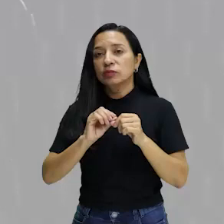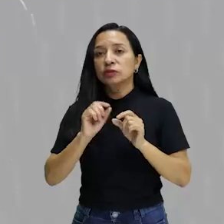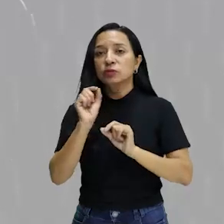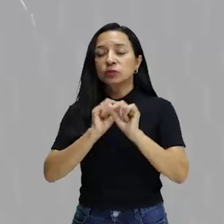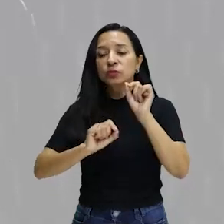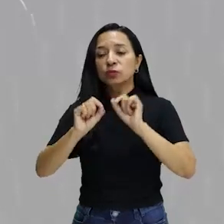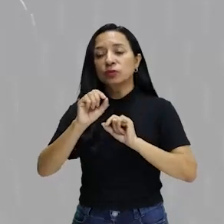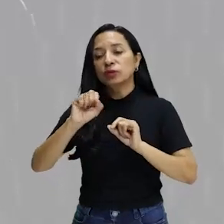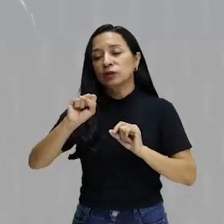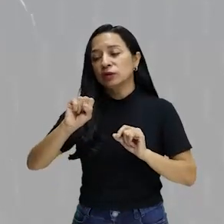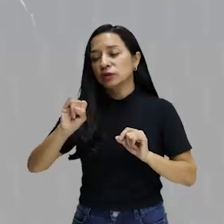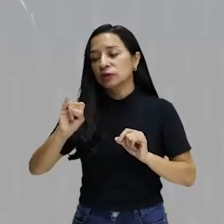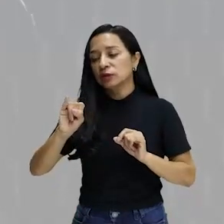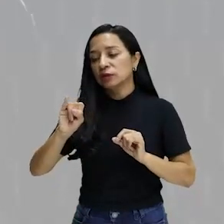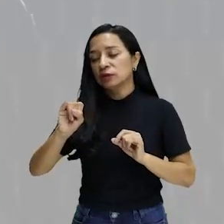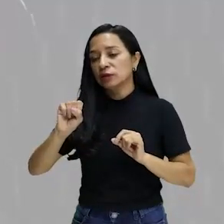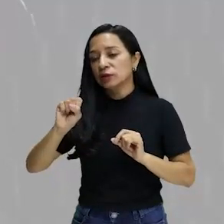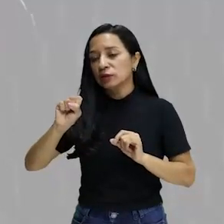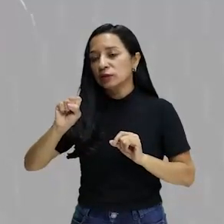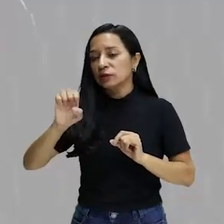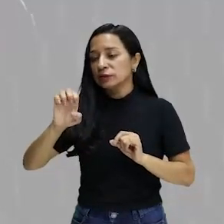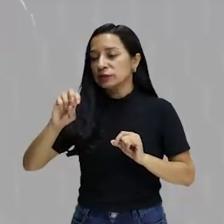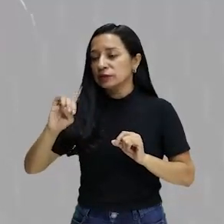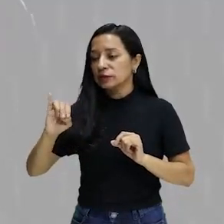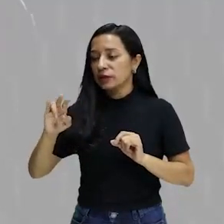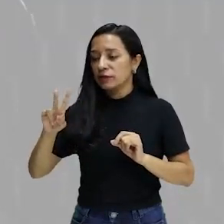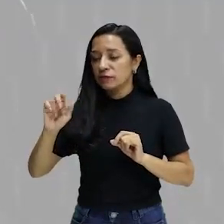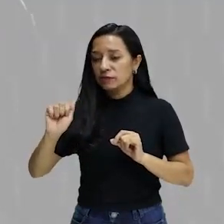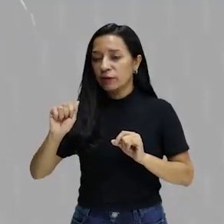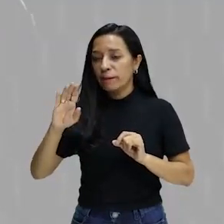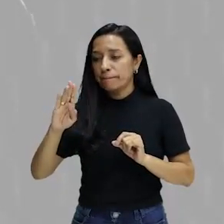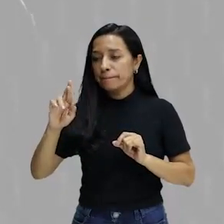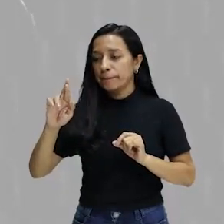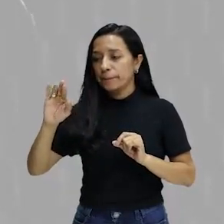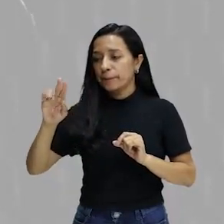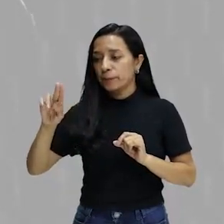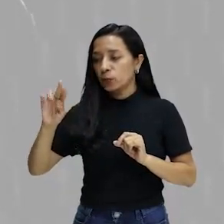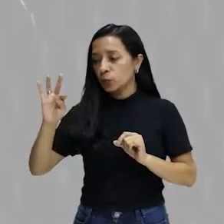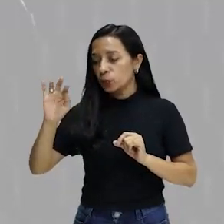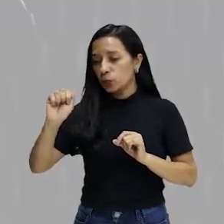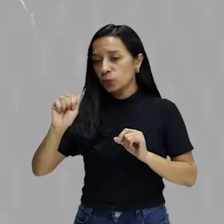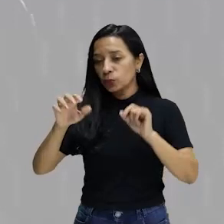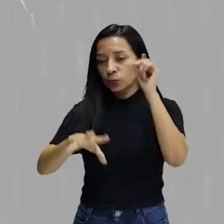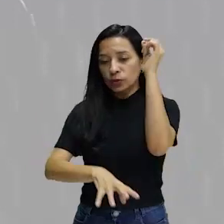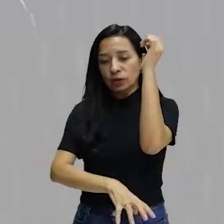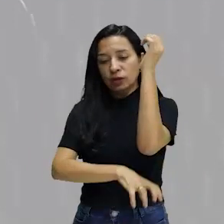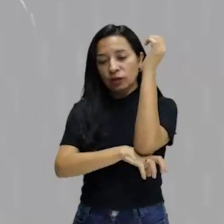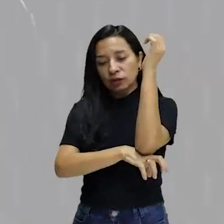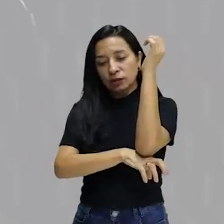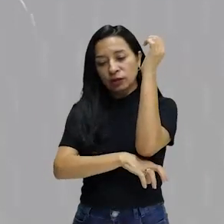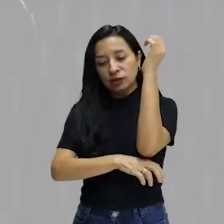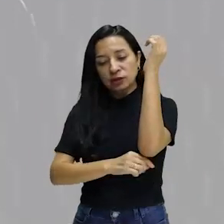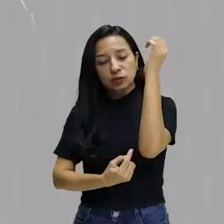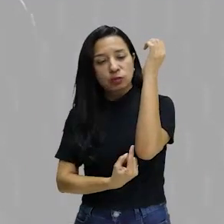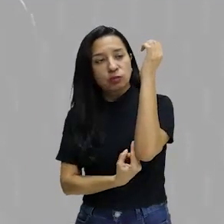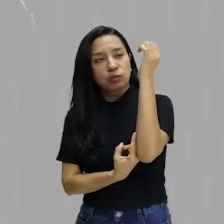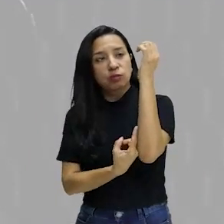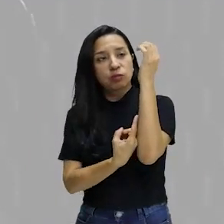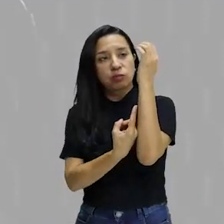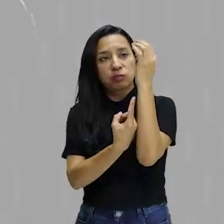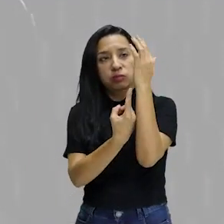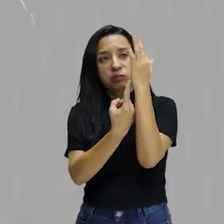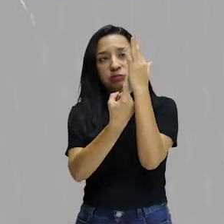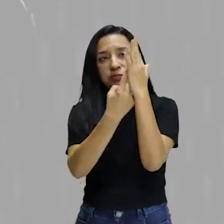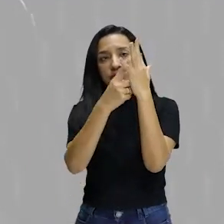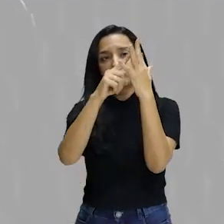a seiva bruta migre da raiz até as folhas. Então, essa afirmativa bem aqui, ela está